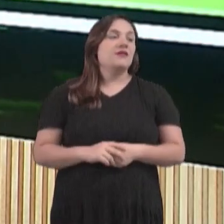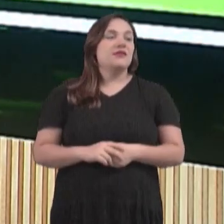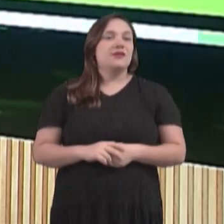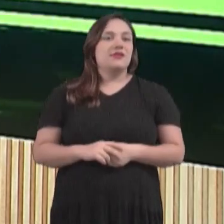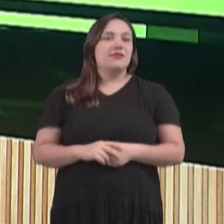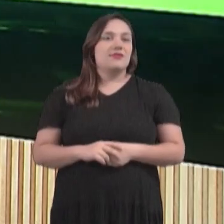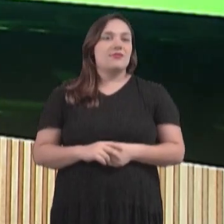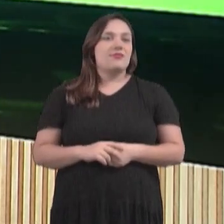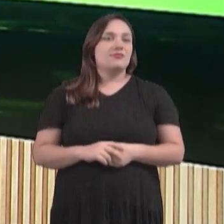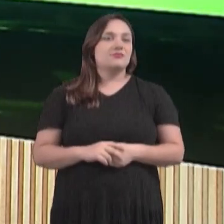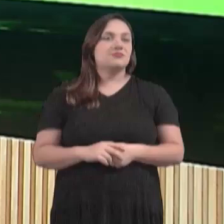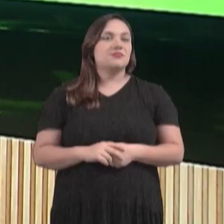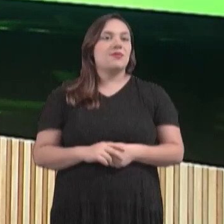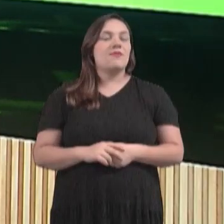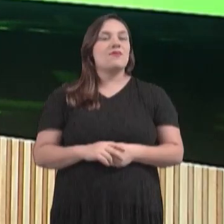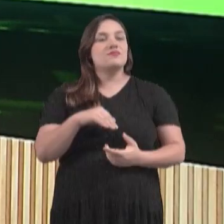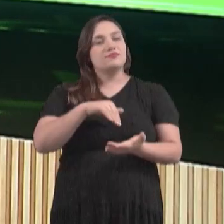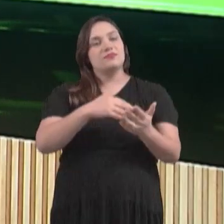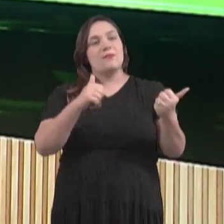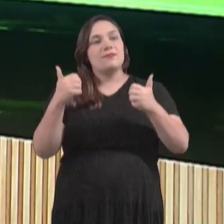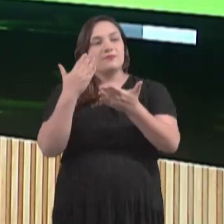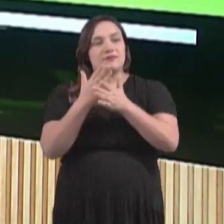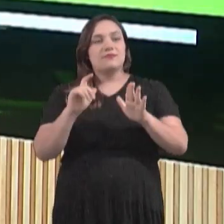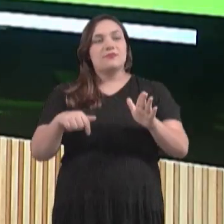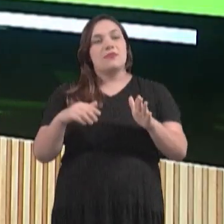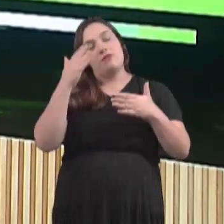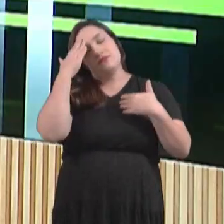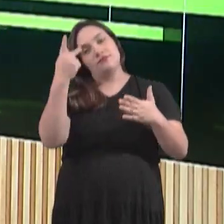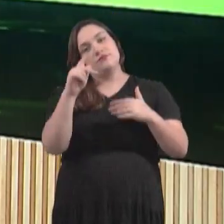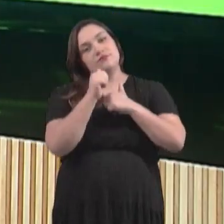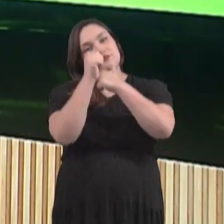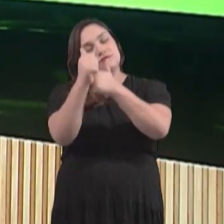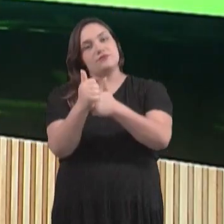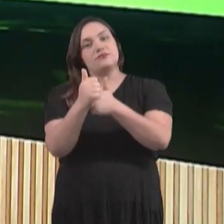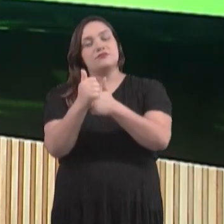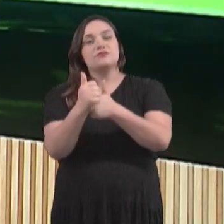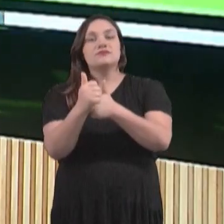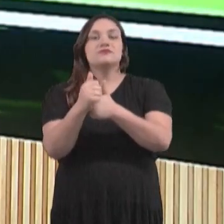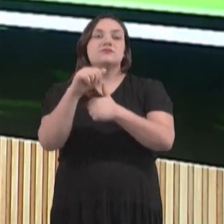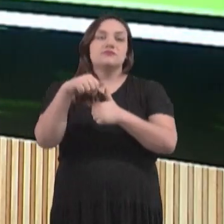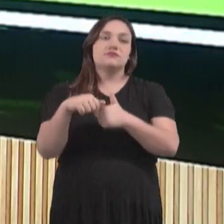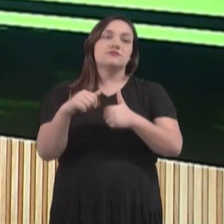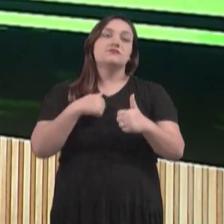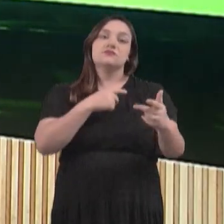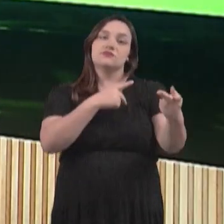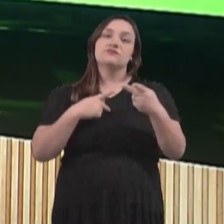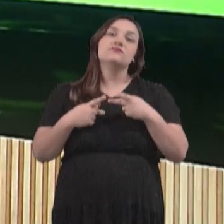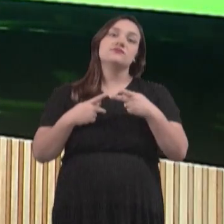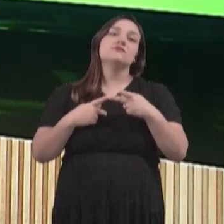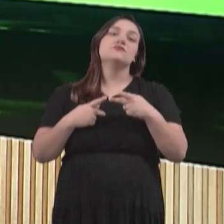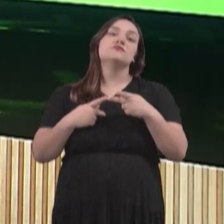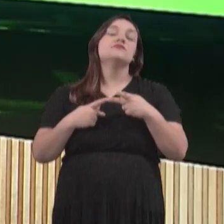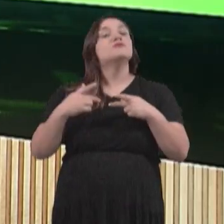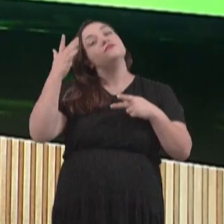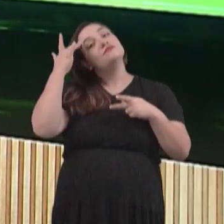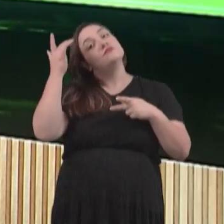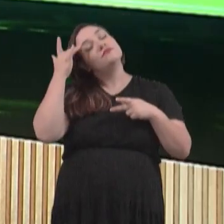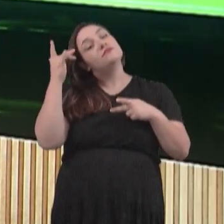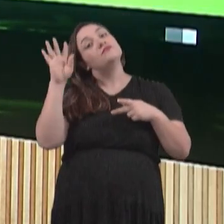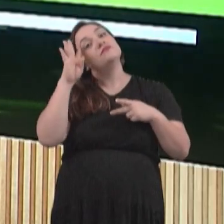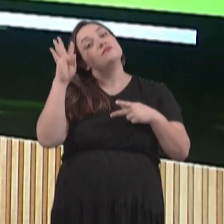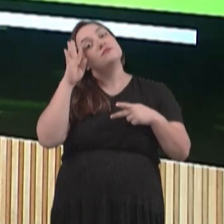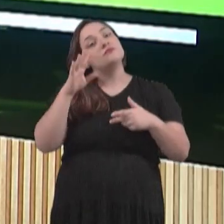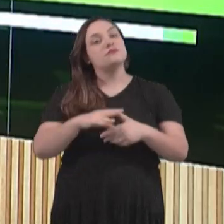assunto. Então é isso, a redação final vai ficando por aqui. Agradeço pela sua audiência nesta terça-feira. Já te convido também para seguir com a gente amanhã,